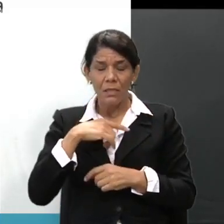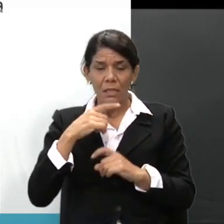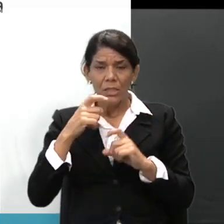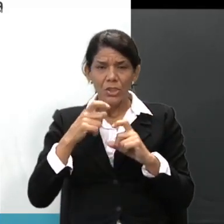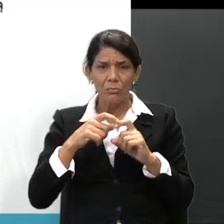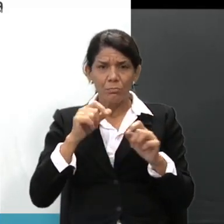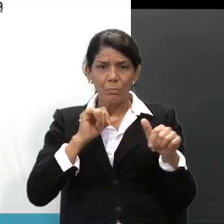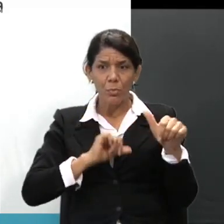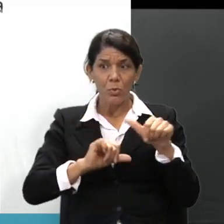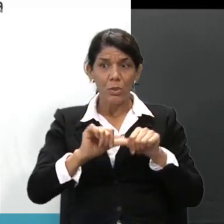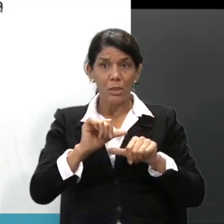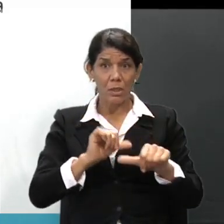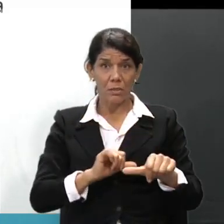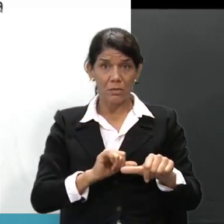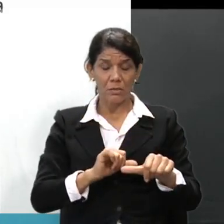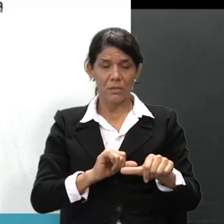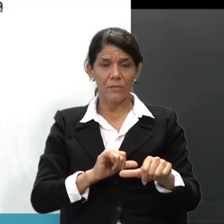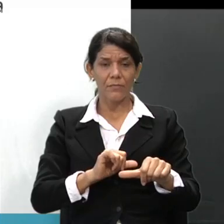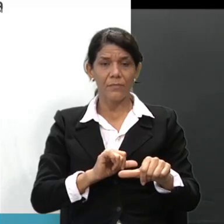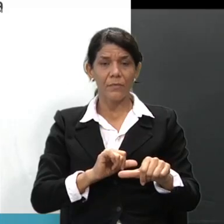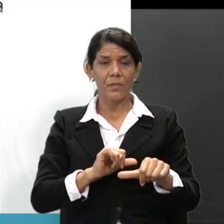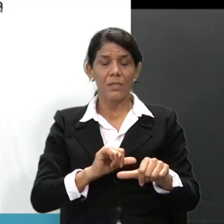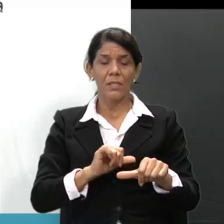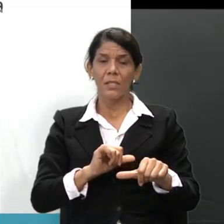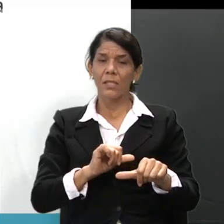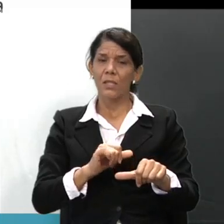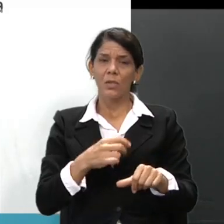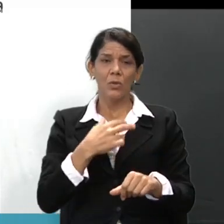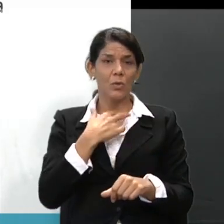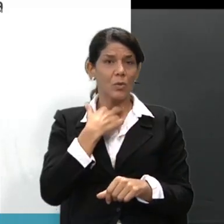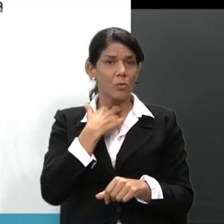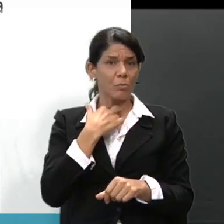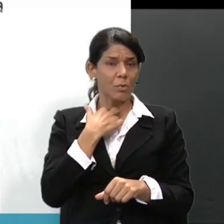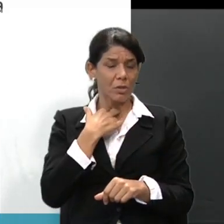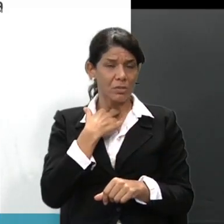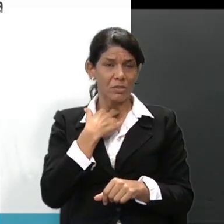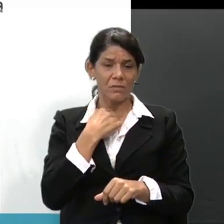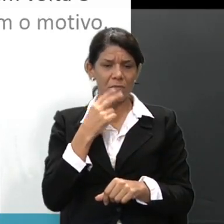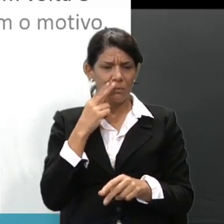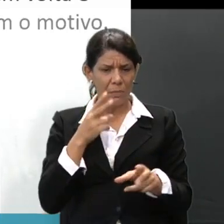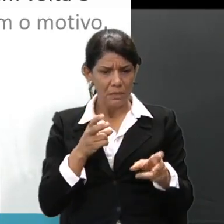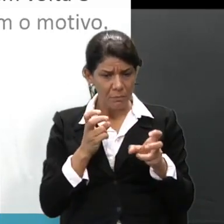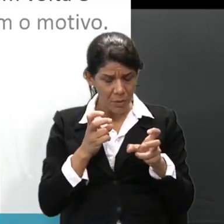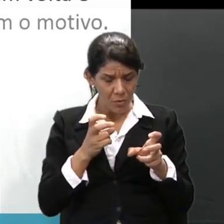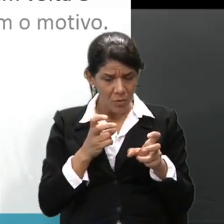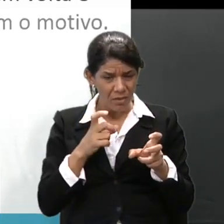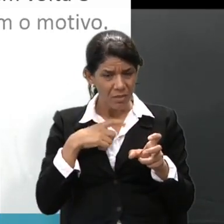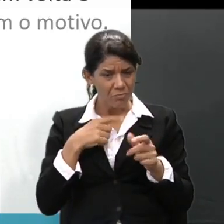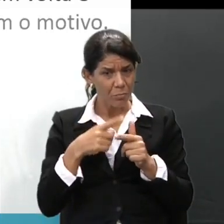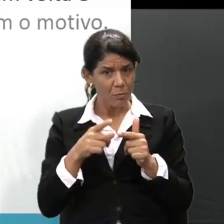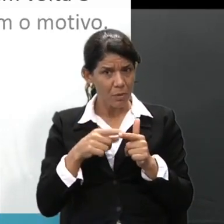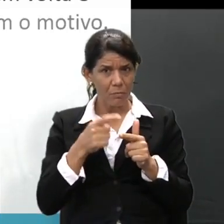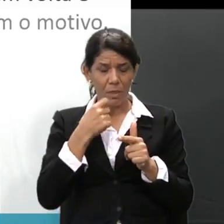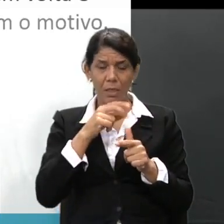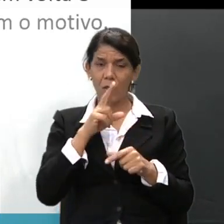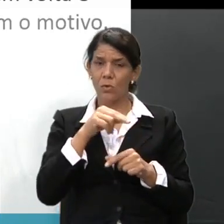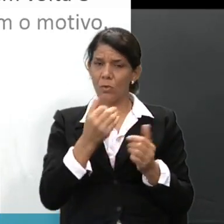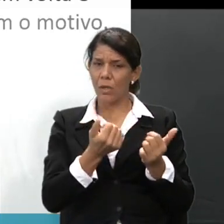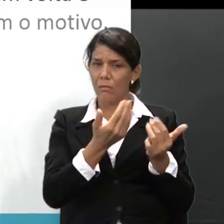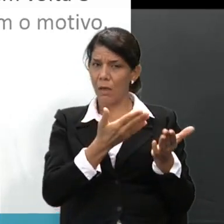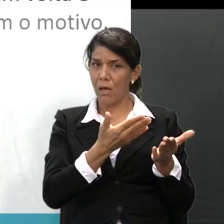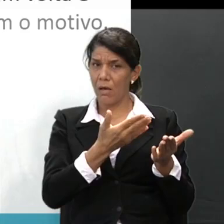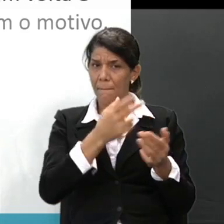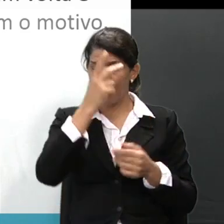de alteração na medicação, não se deve administrar. Nunca se deve